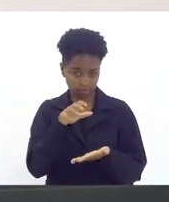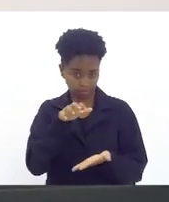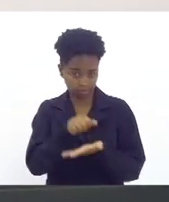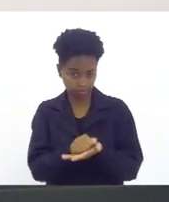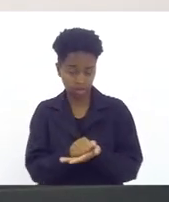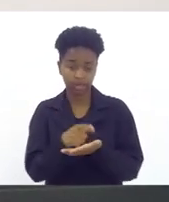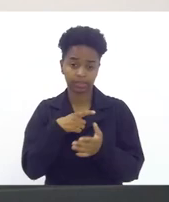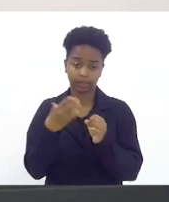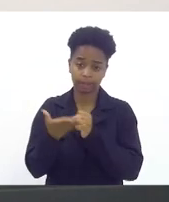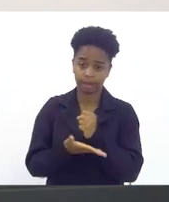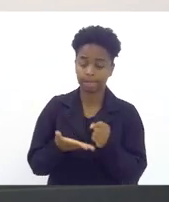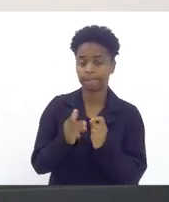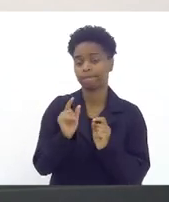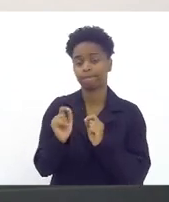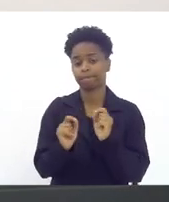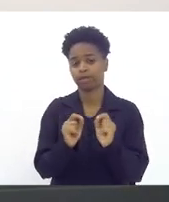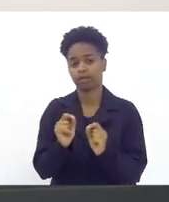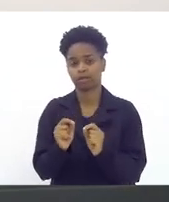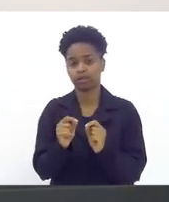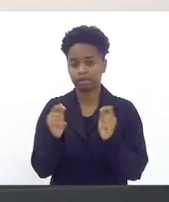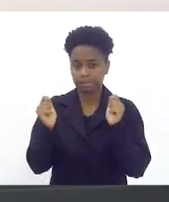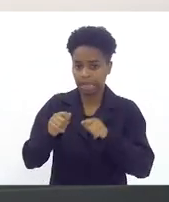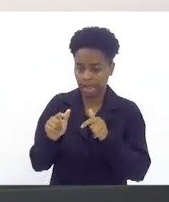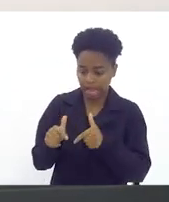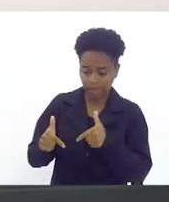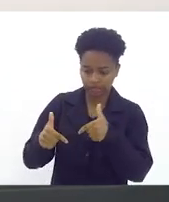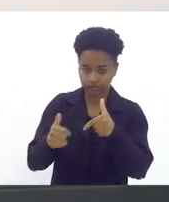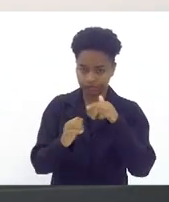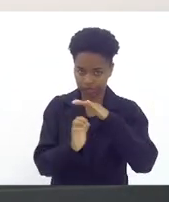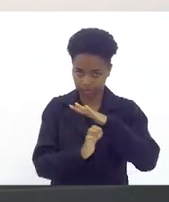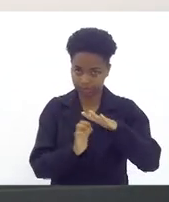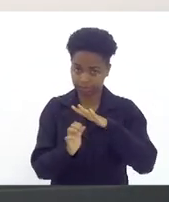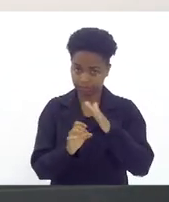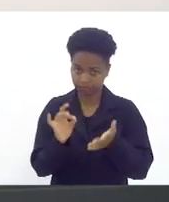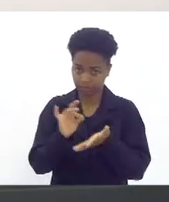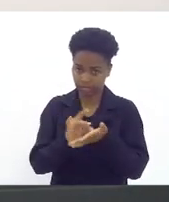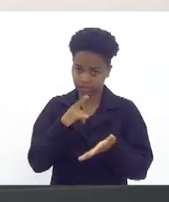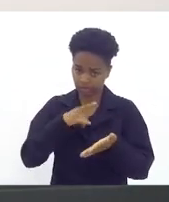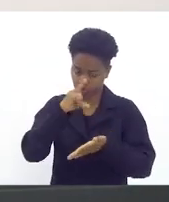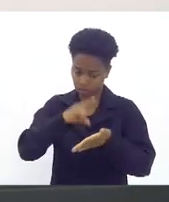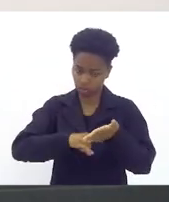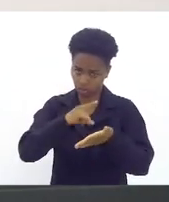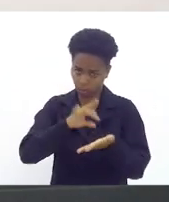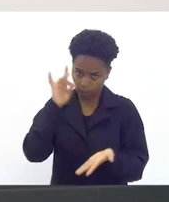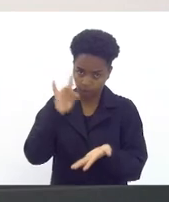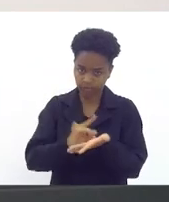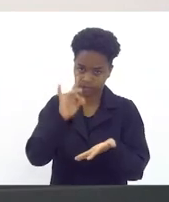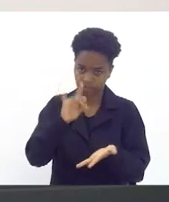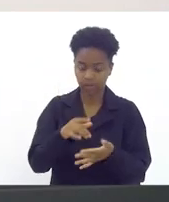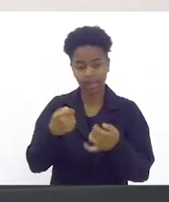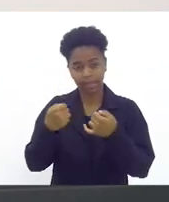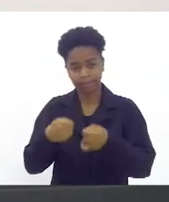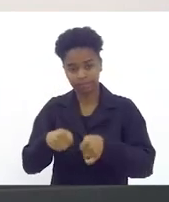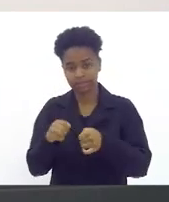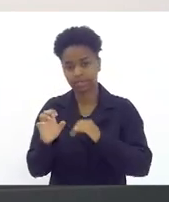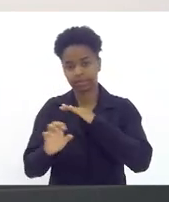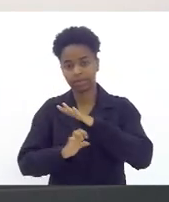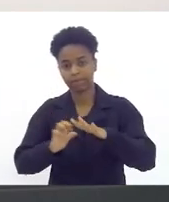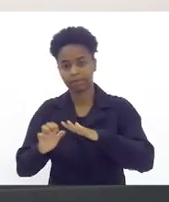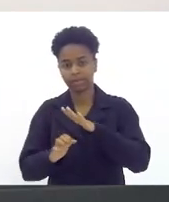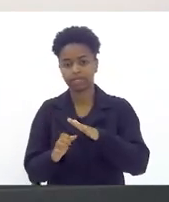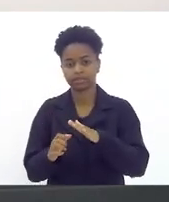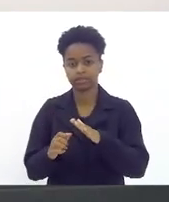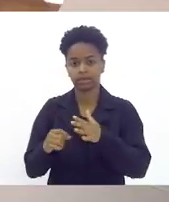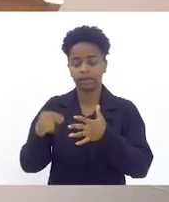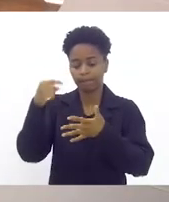é que para que a atividade da empresa seja certificada é a empresa durante a sua produção tem que